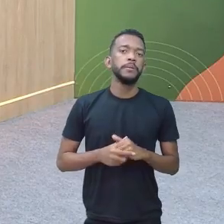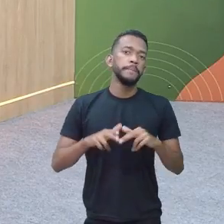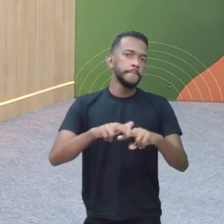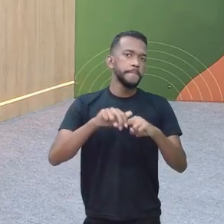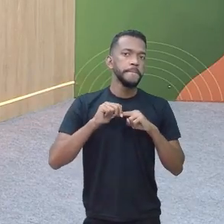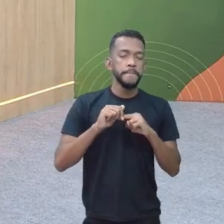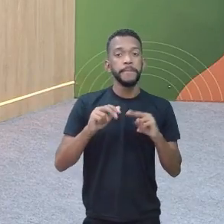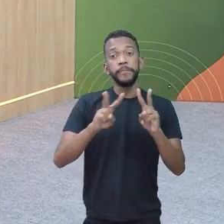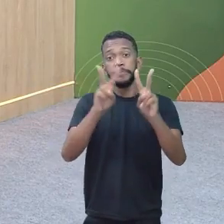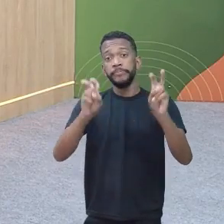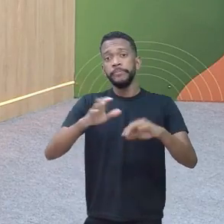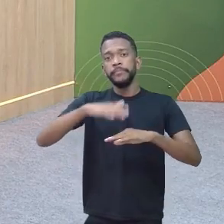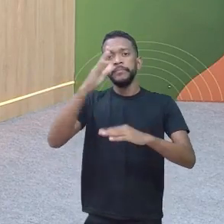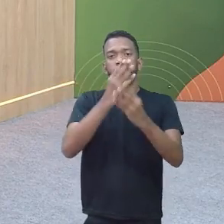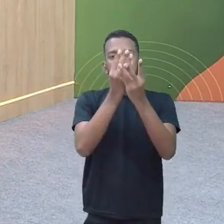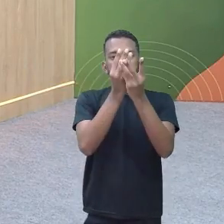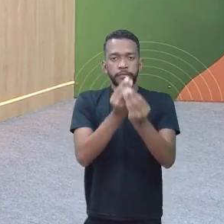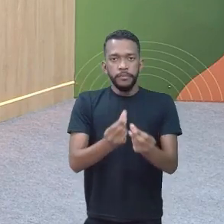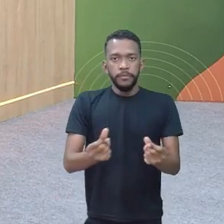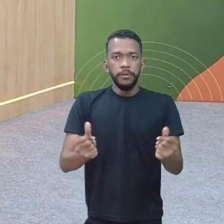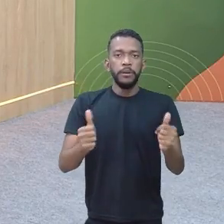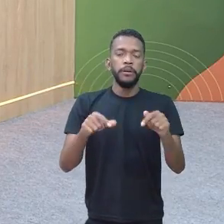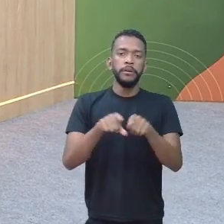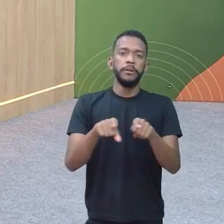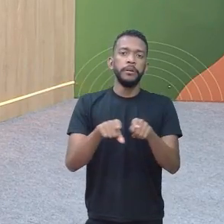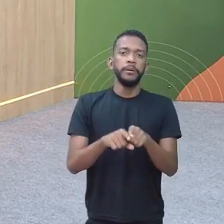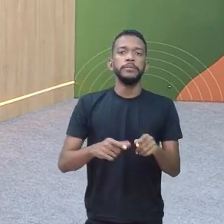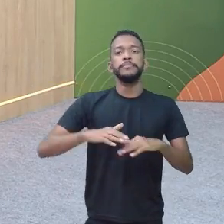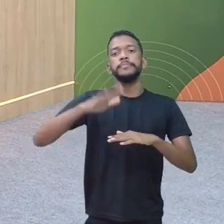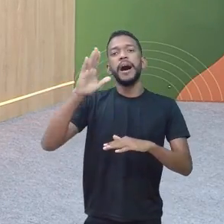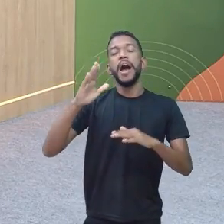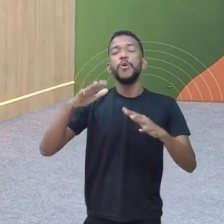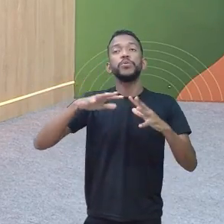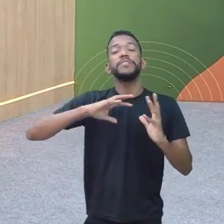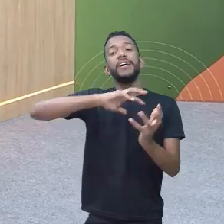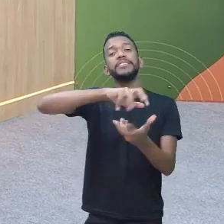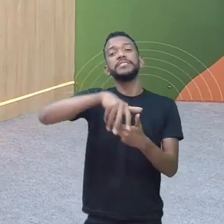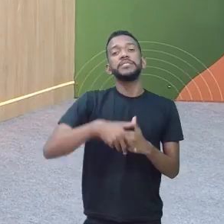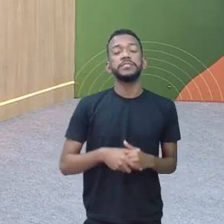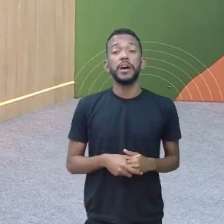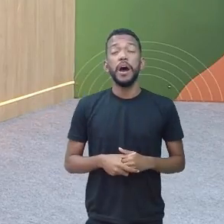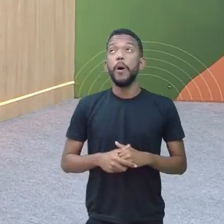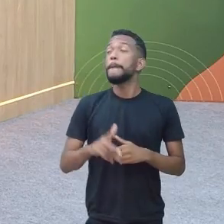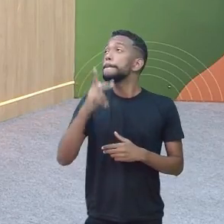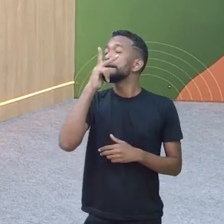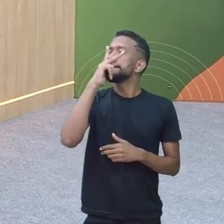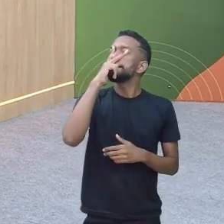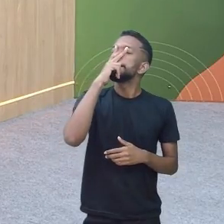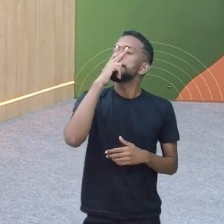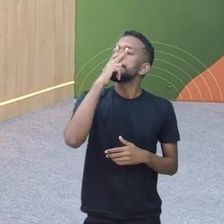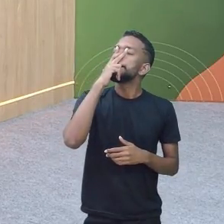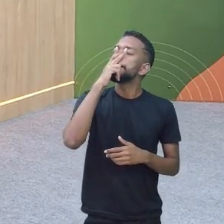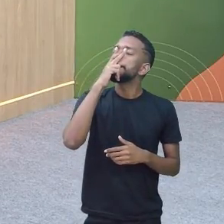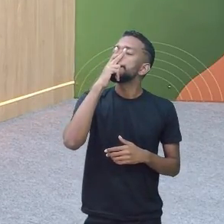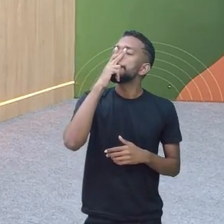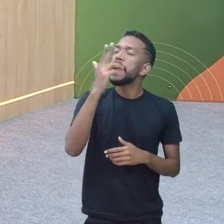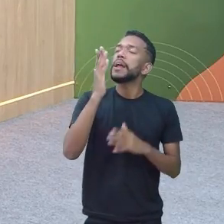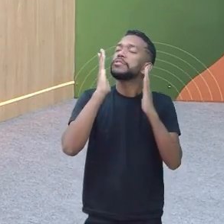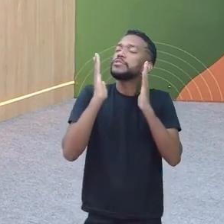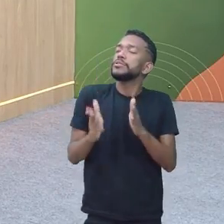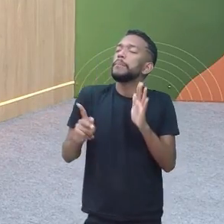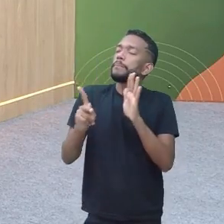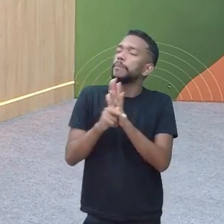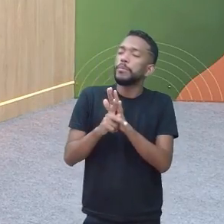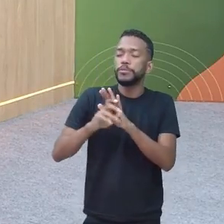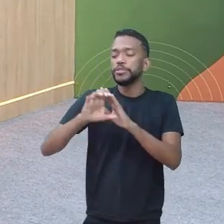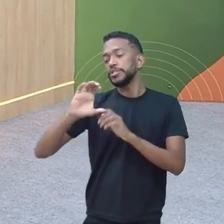esse tema mais sensível e essa temática mais universal vão ser muito mais abordagens da charge do que do meme. O